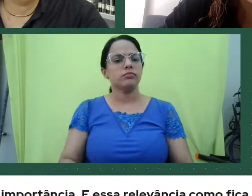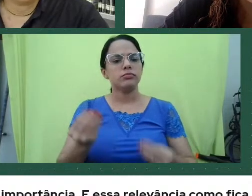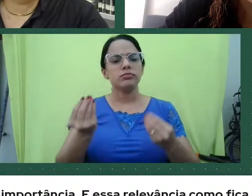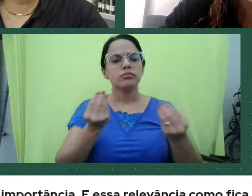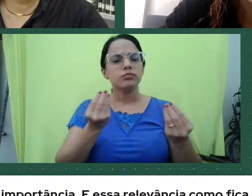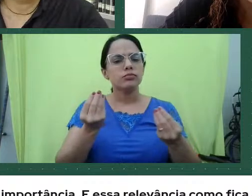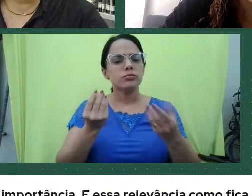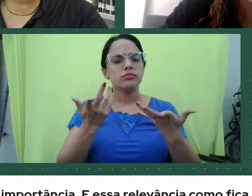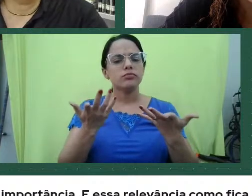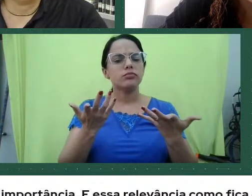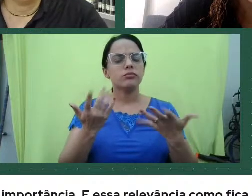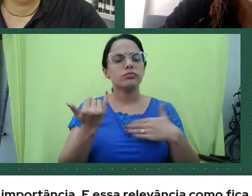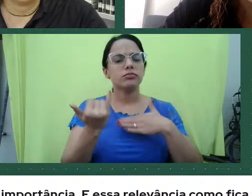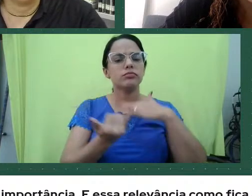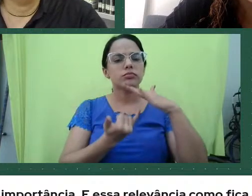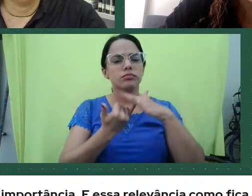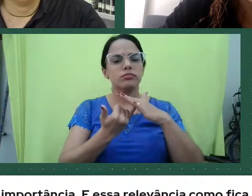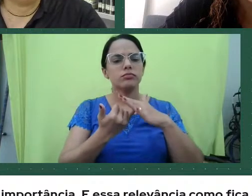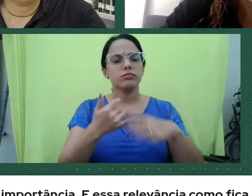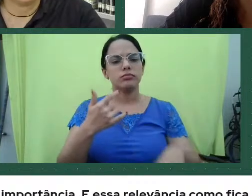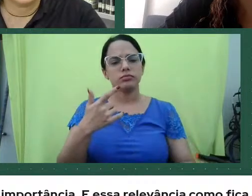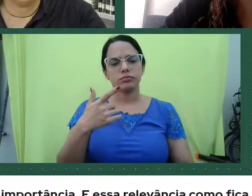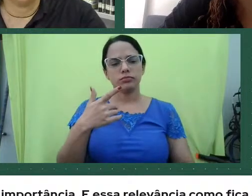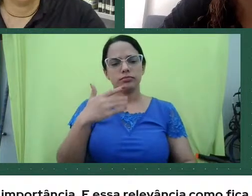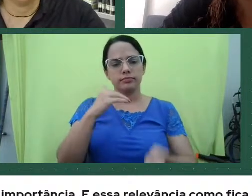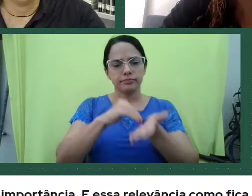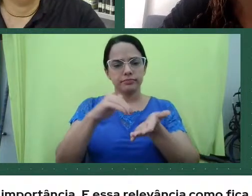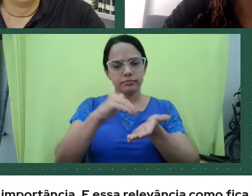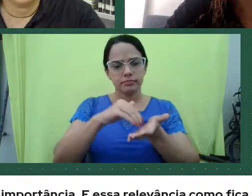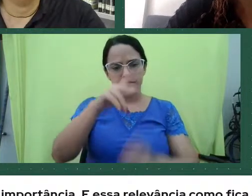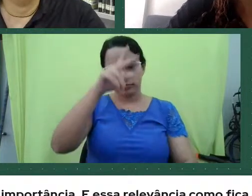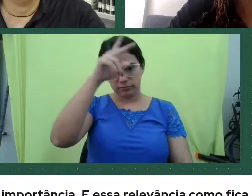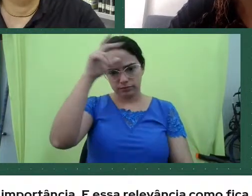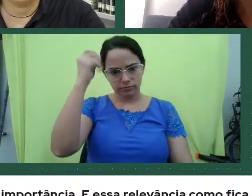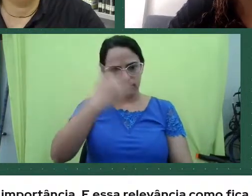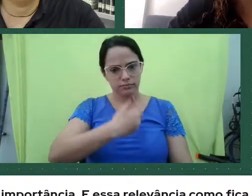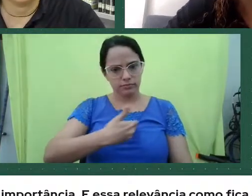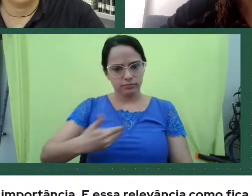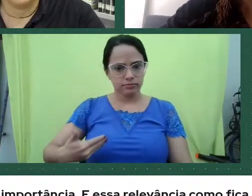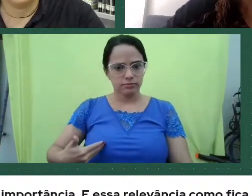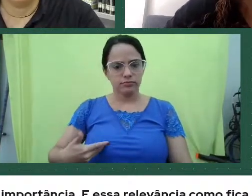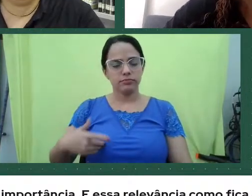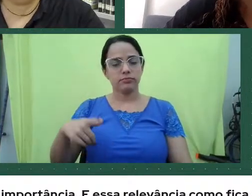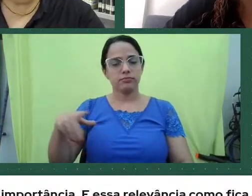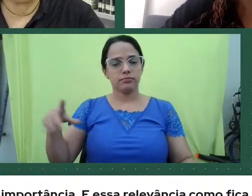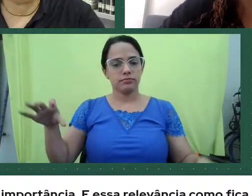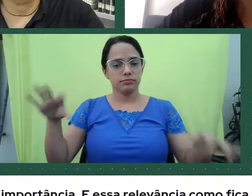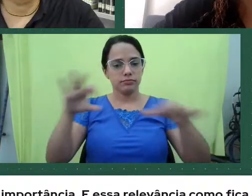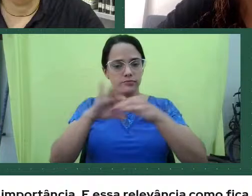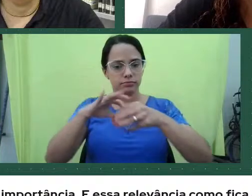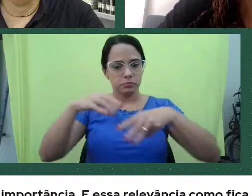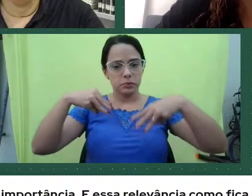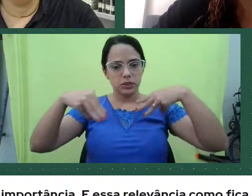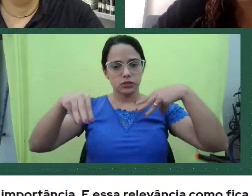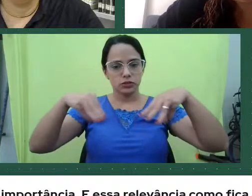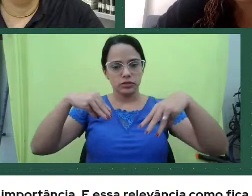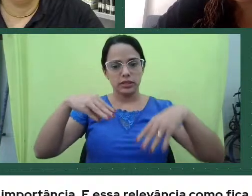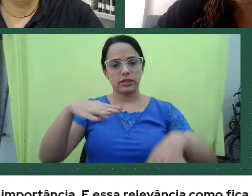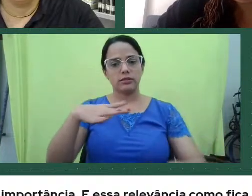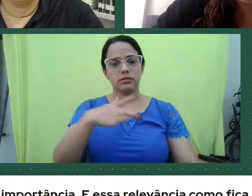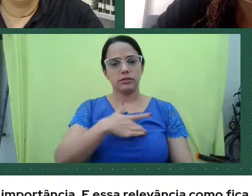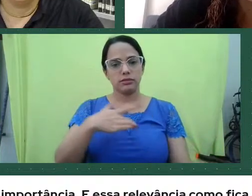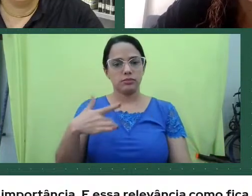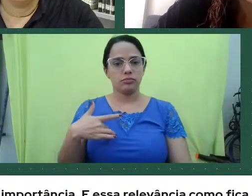questão na instituição das Secretarias Municipais de Saúde e na esfera do Ministério da Saúde? Muito